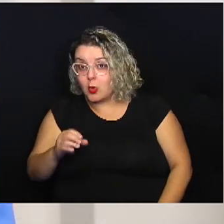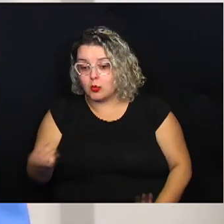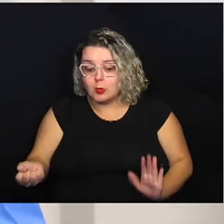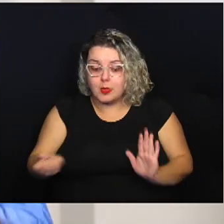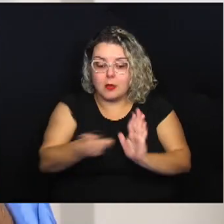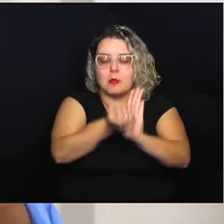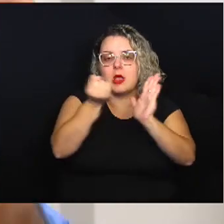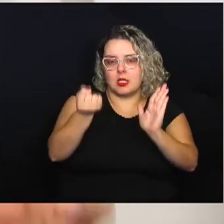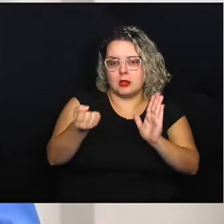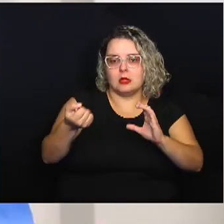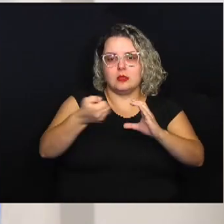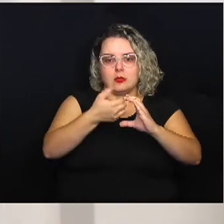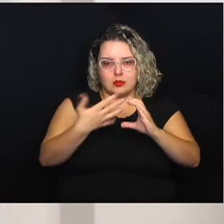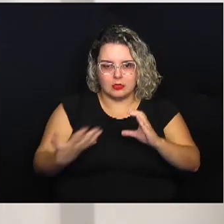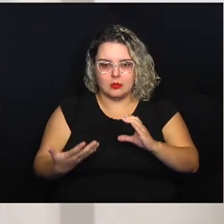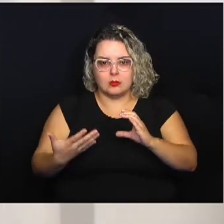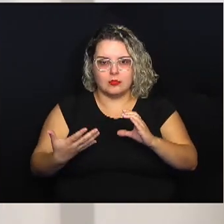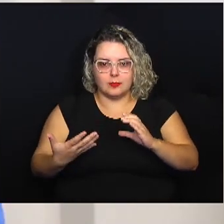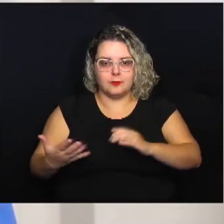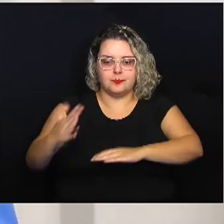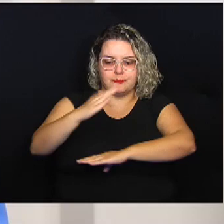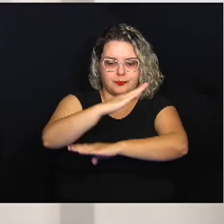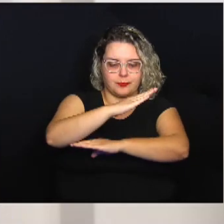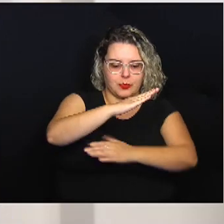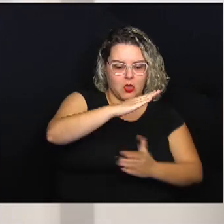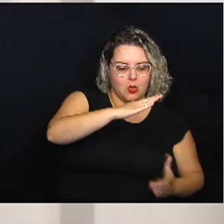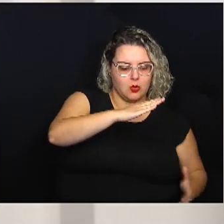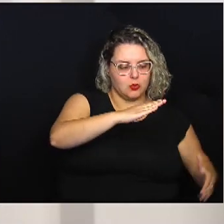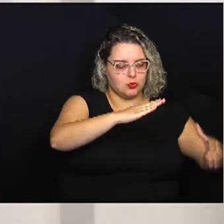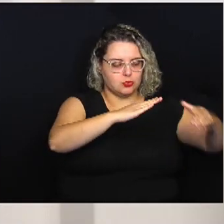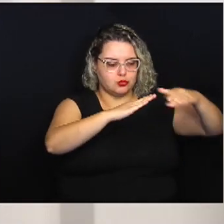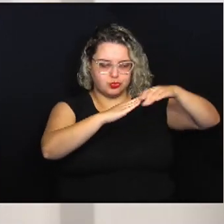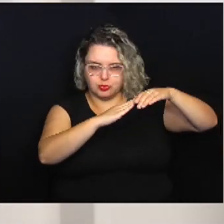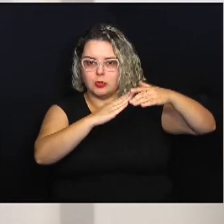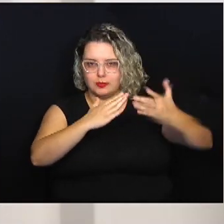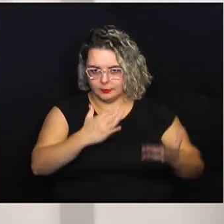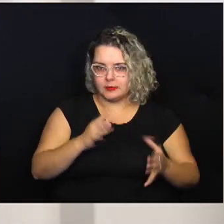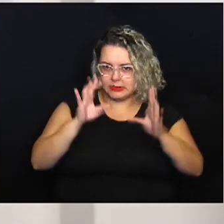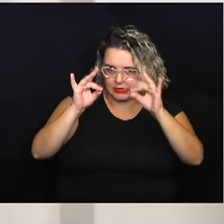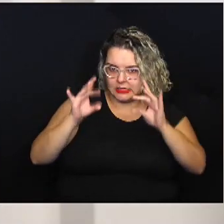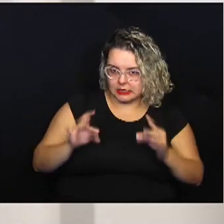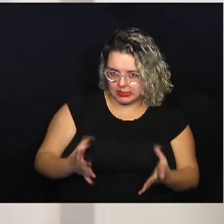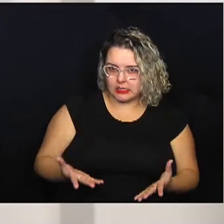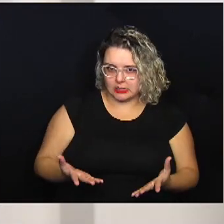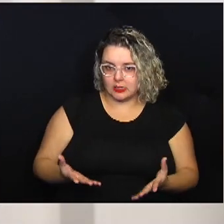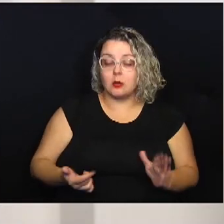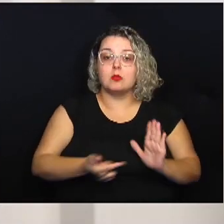caracteriza a cúpula do nosso plenário de uma forma estilizada, mas já é para